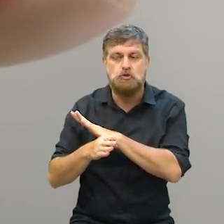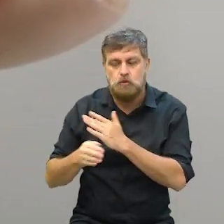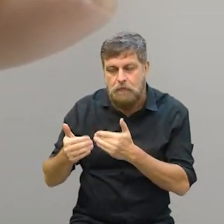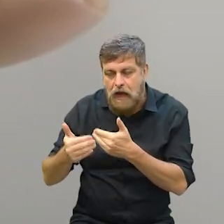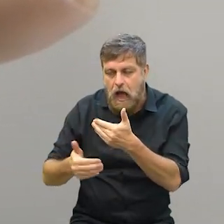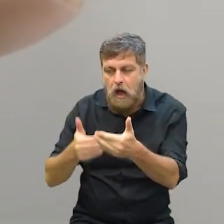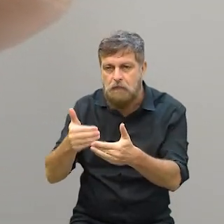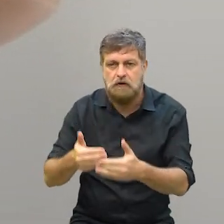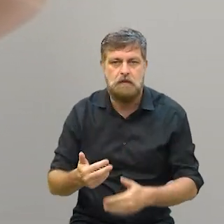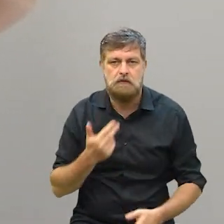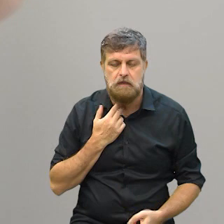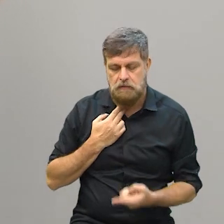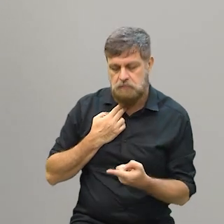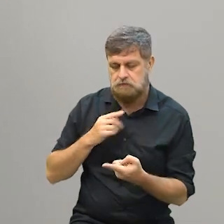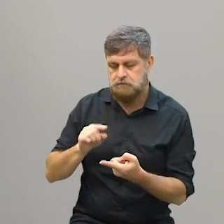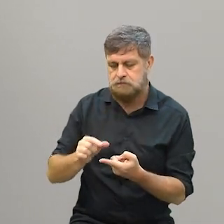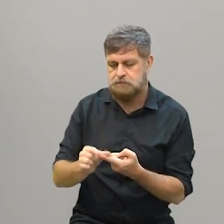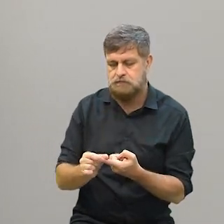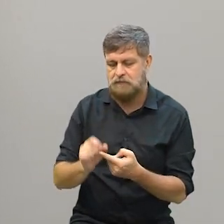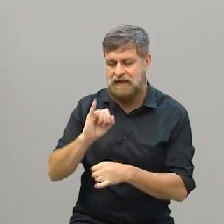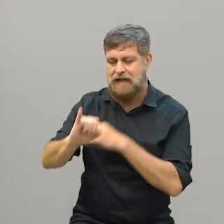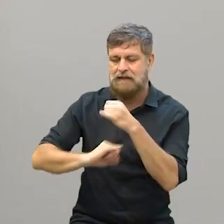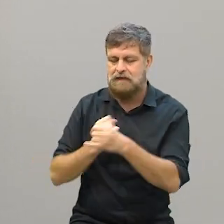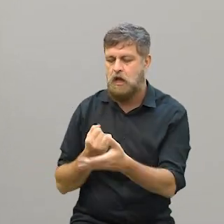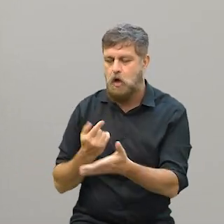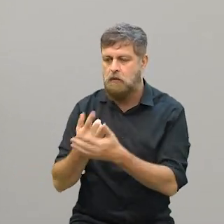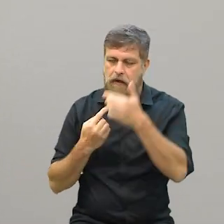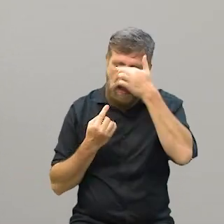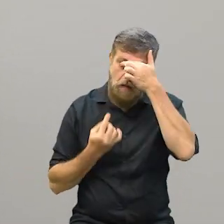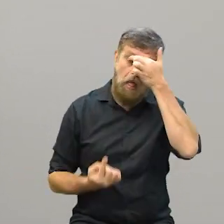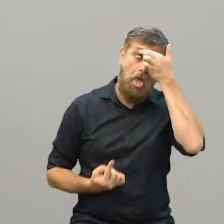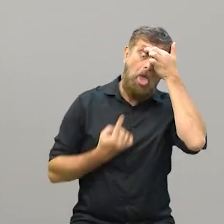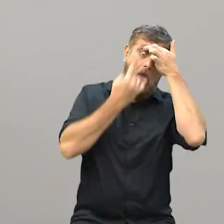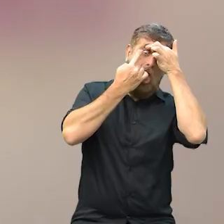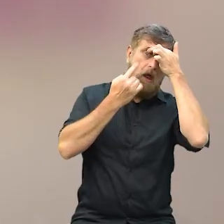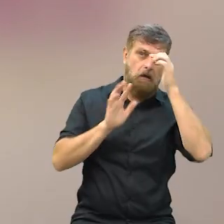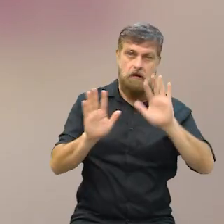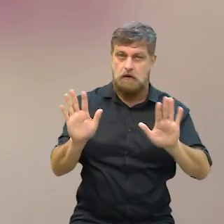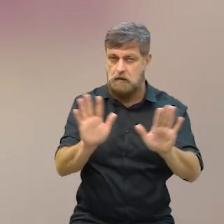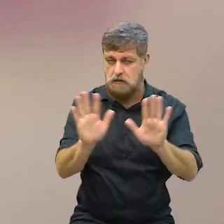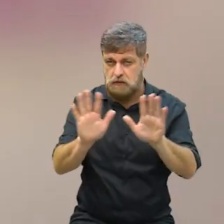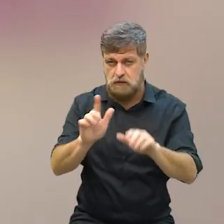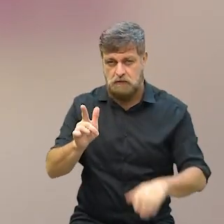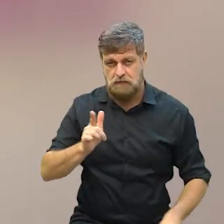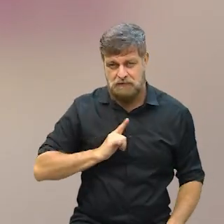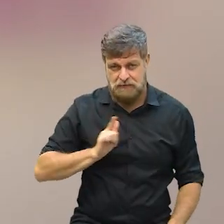contato, né? Não é pegar uma lente, comprar pela internet e enfiar no olho, tá? Por quê?